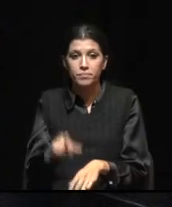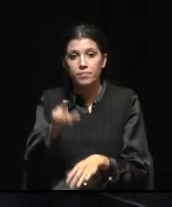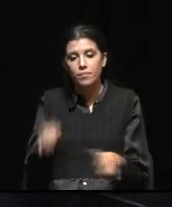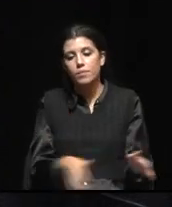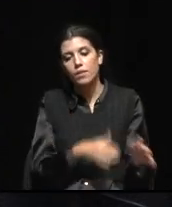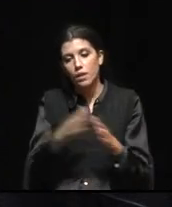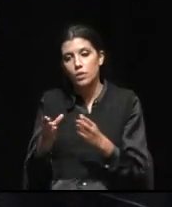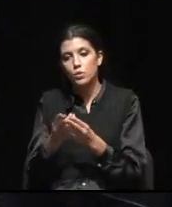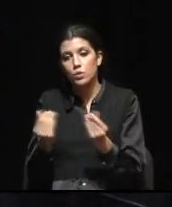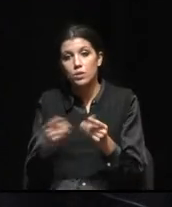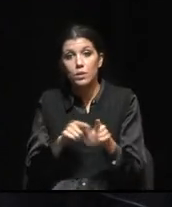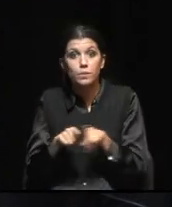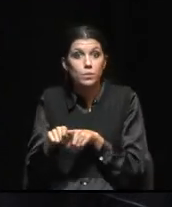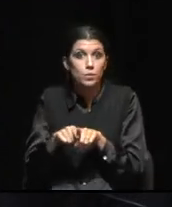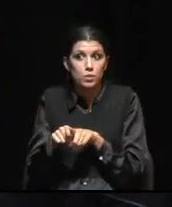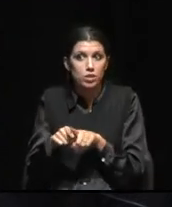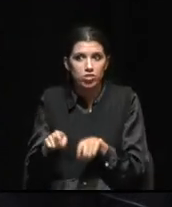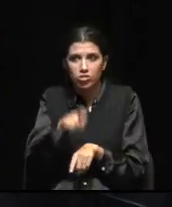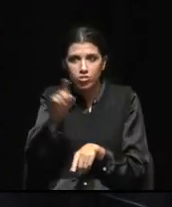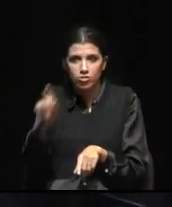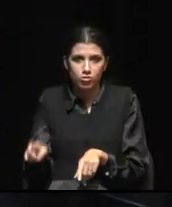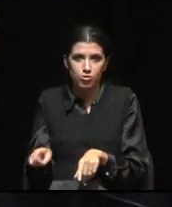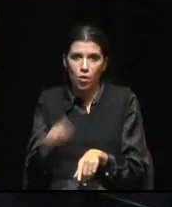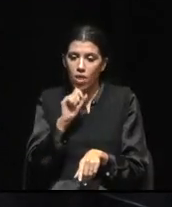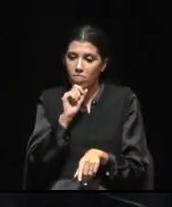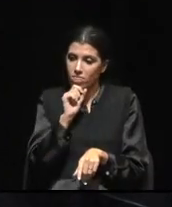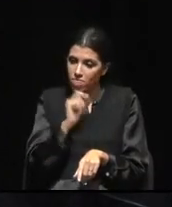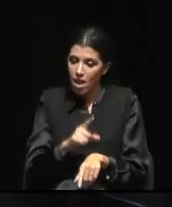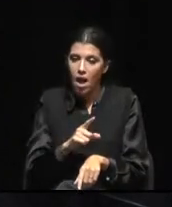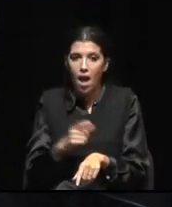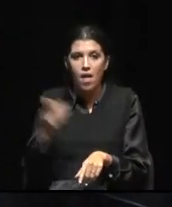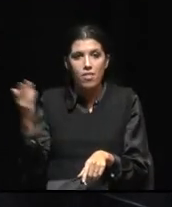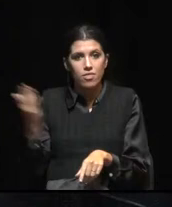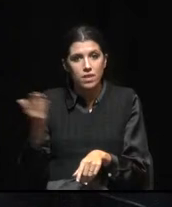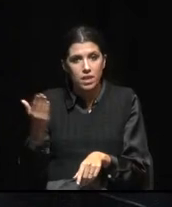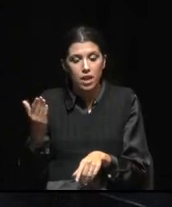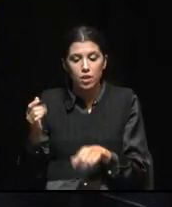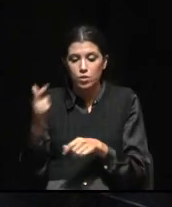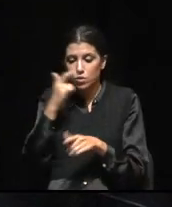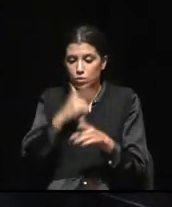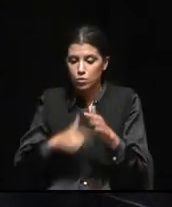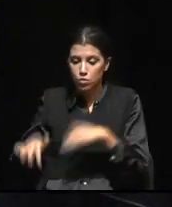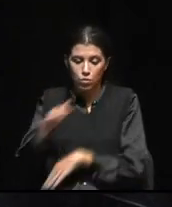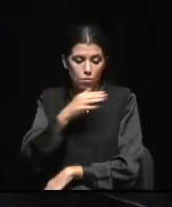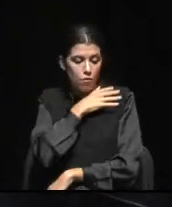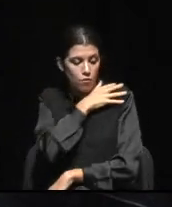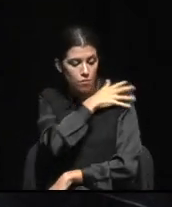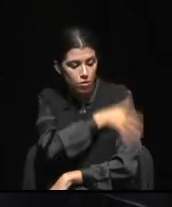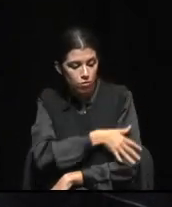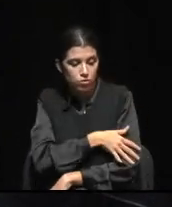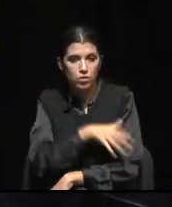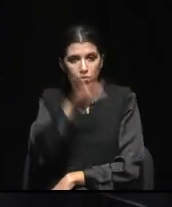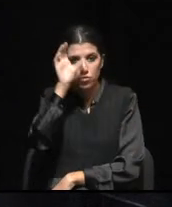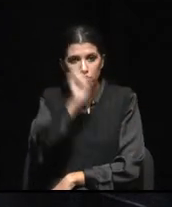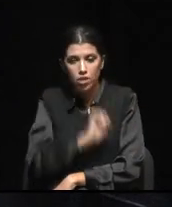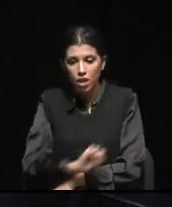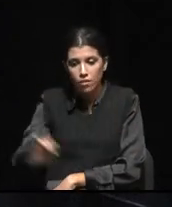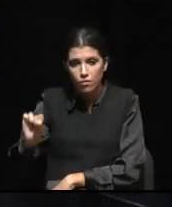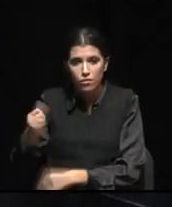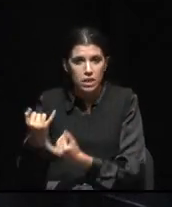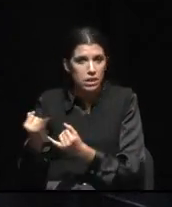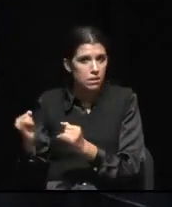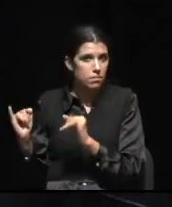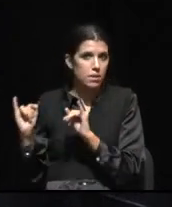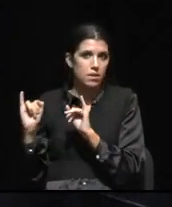a uma solução política que Garanta a concretização do direito do povo palestiniano a um estado soberano